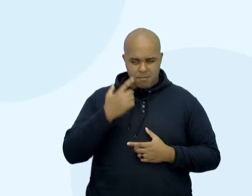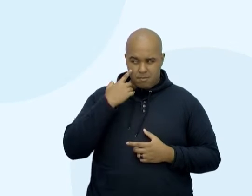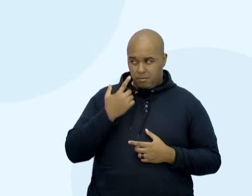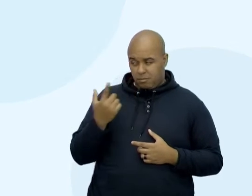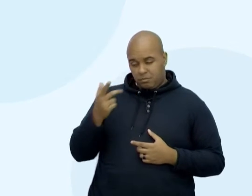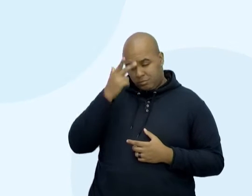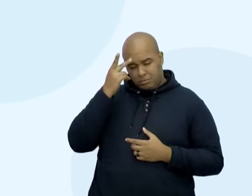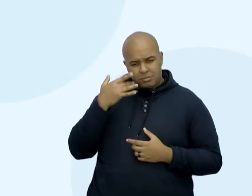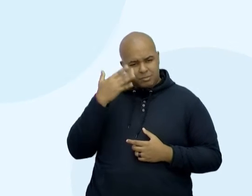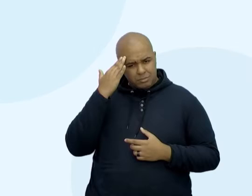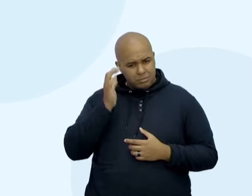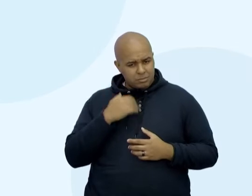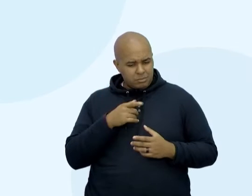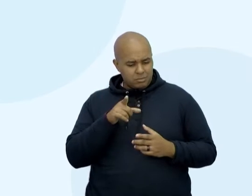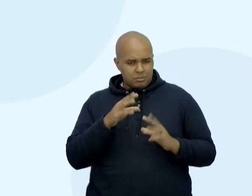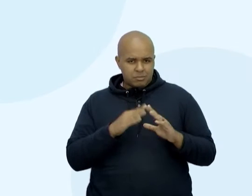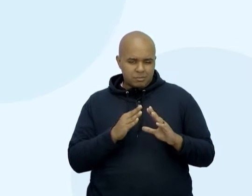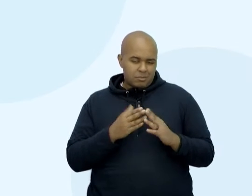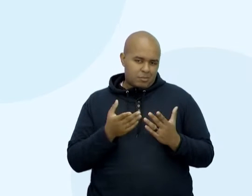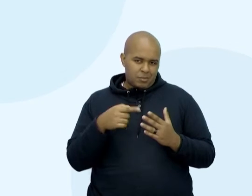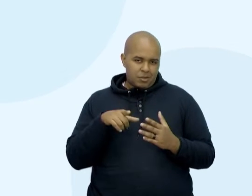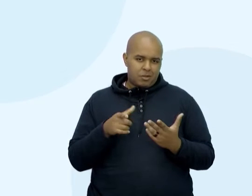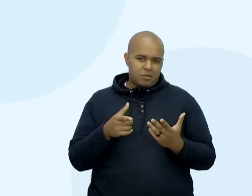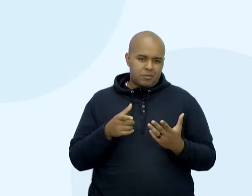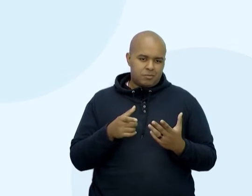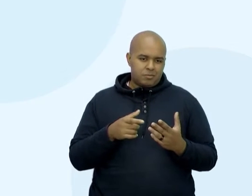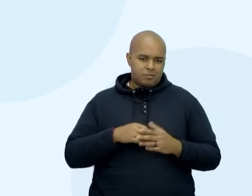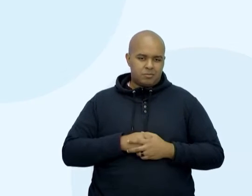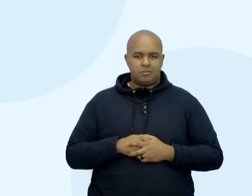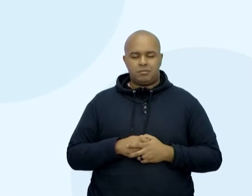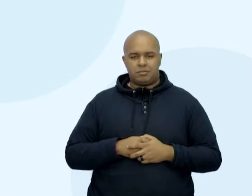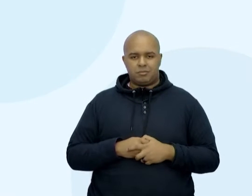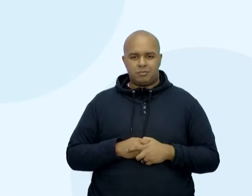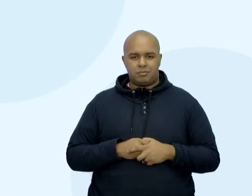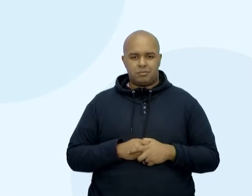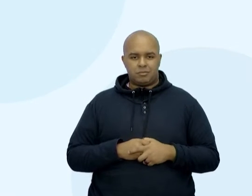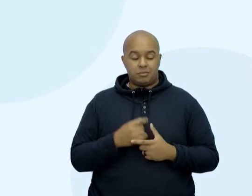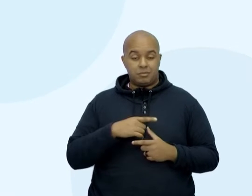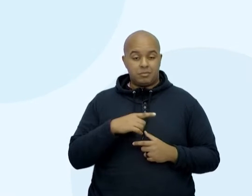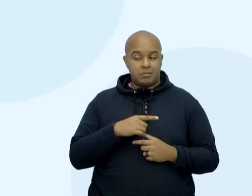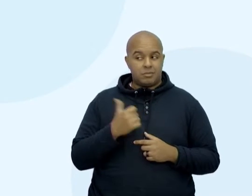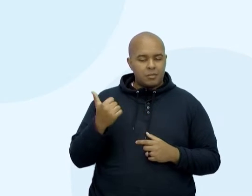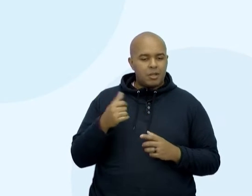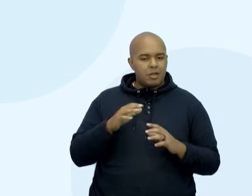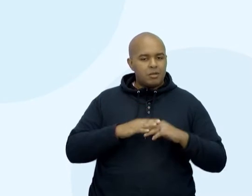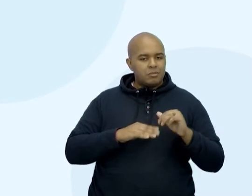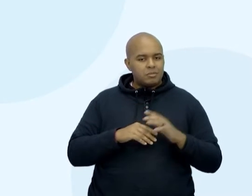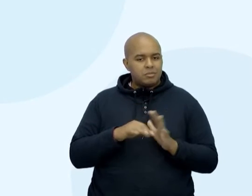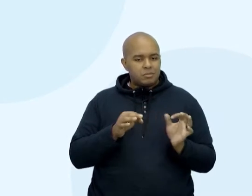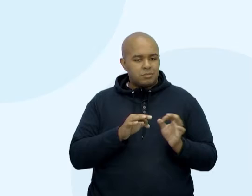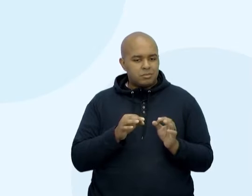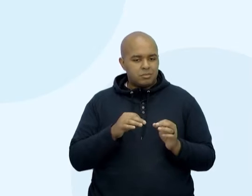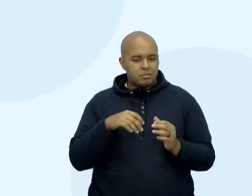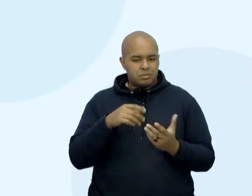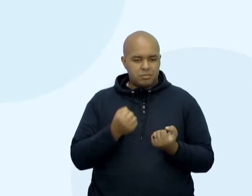o pessoal já sabe aí em casa, né, que a gente tem aqui a ação da força-peso, que é sempre